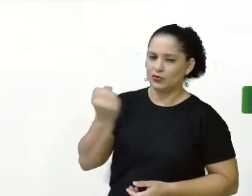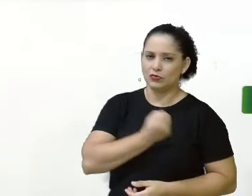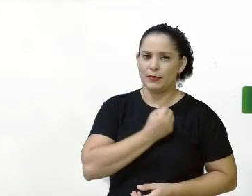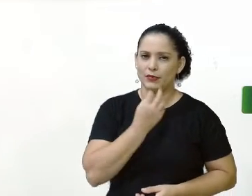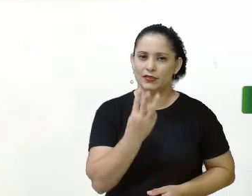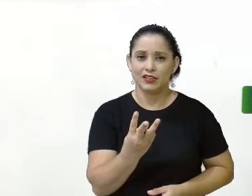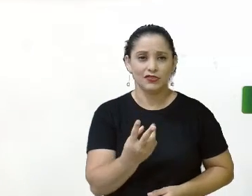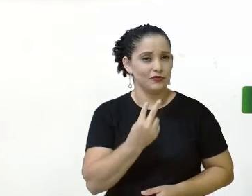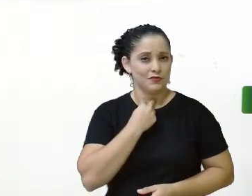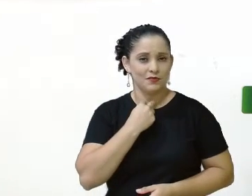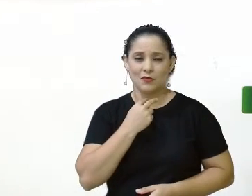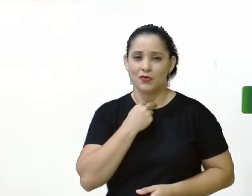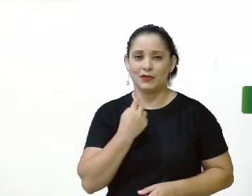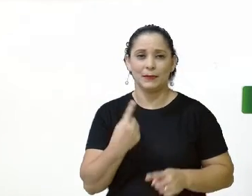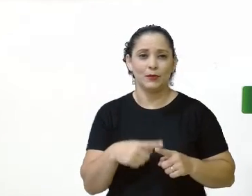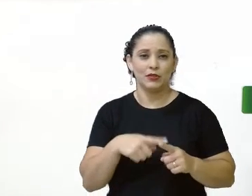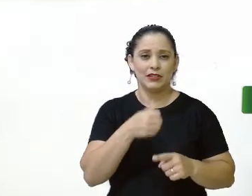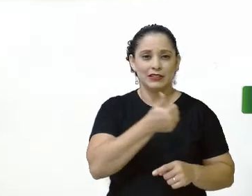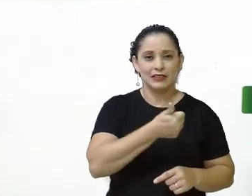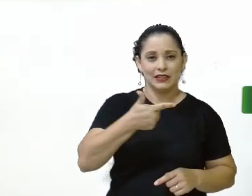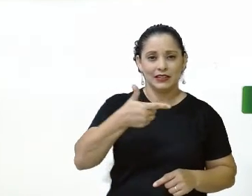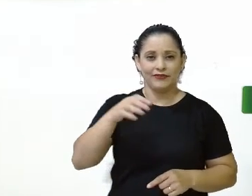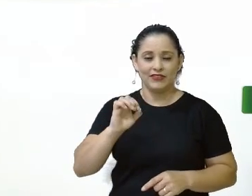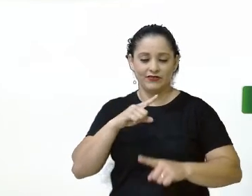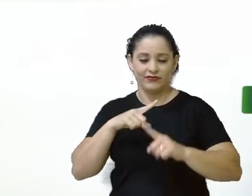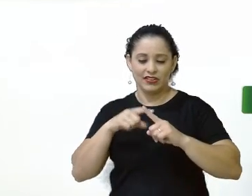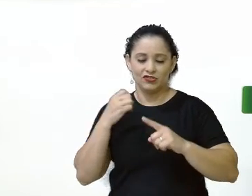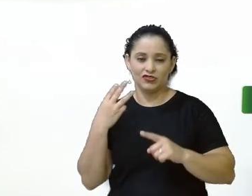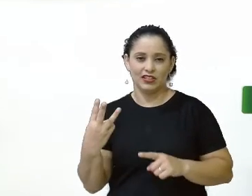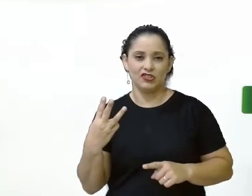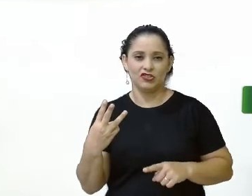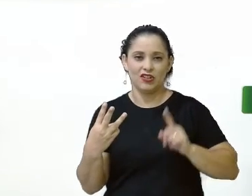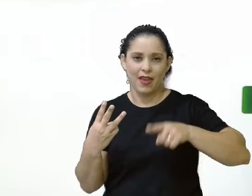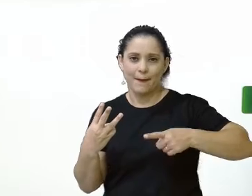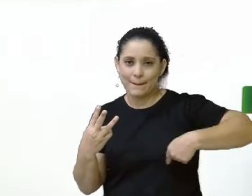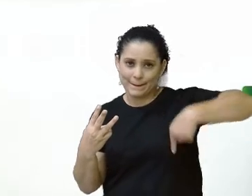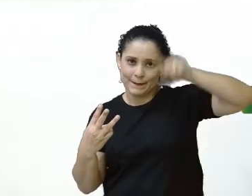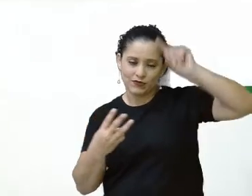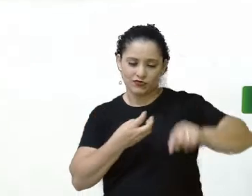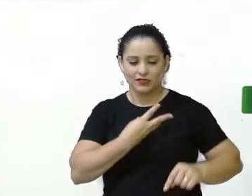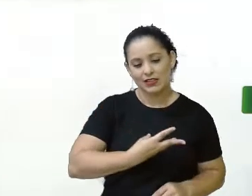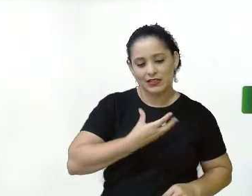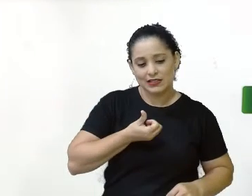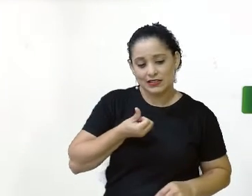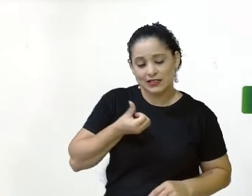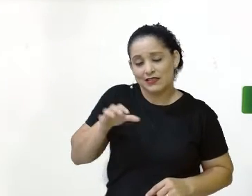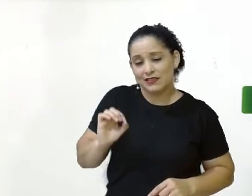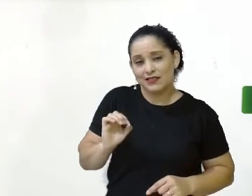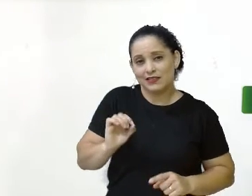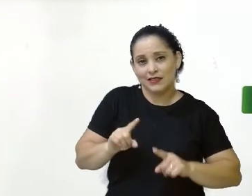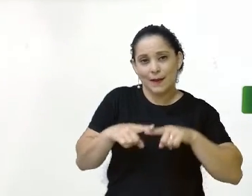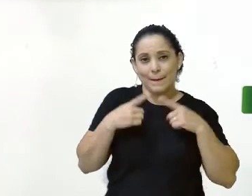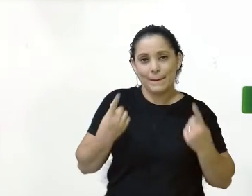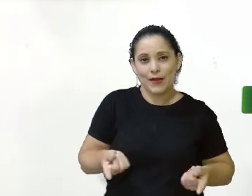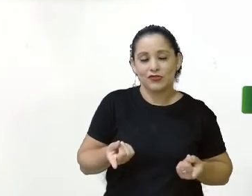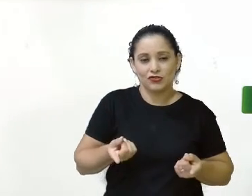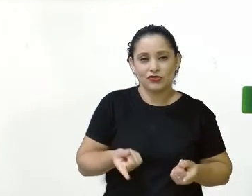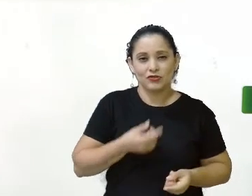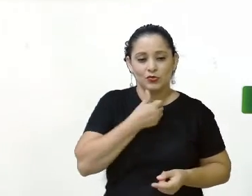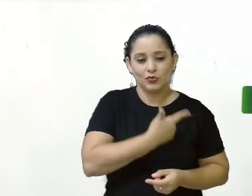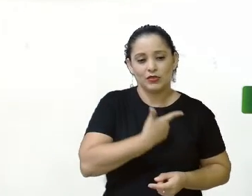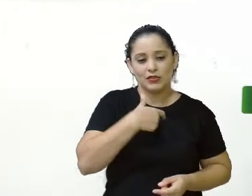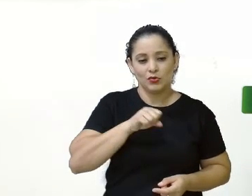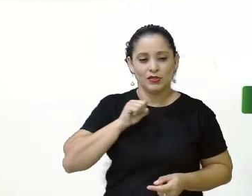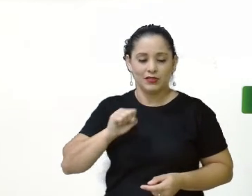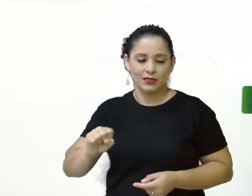se eu multiplicar 120 por 3, dá 360. Mas eu só tenho 288. Então,